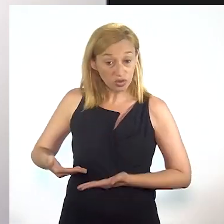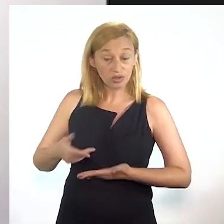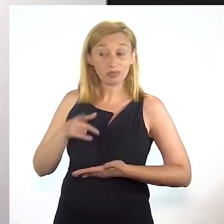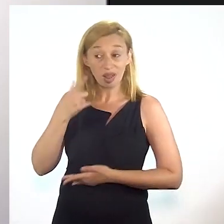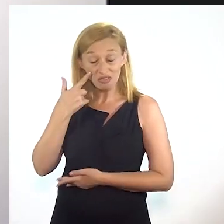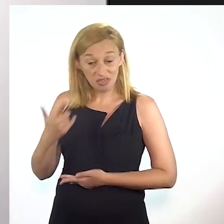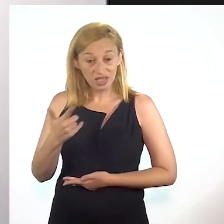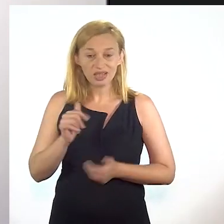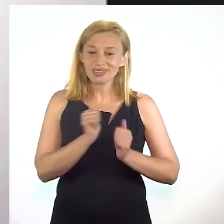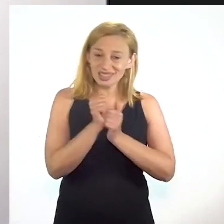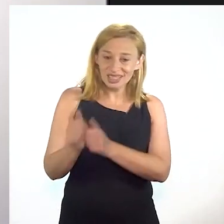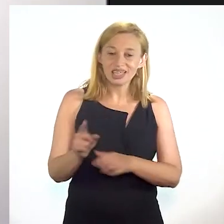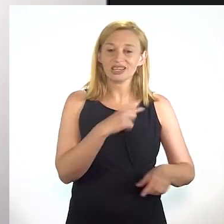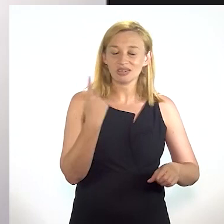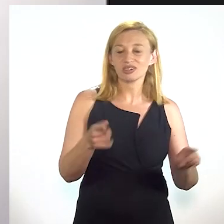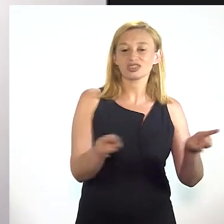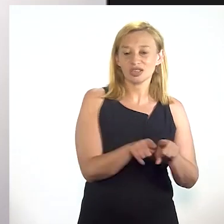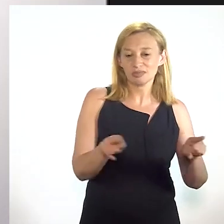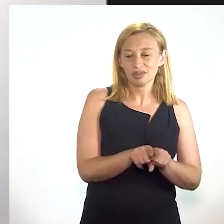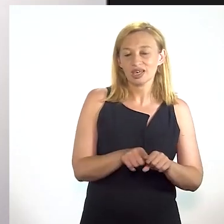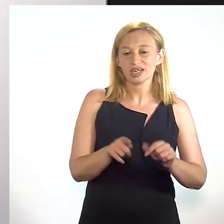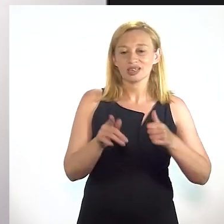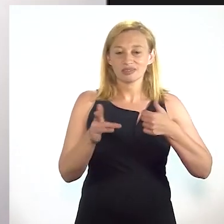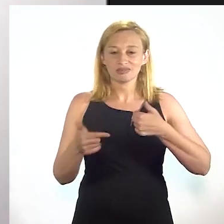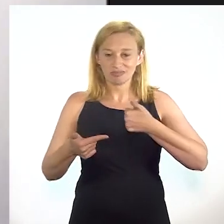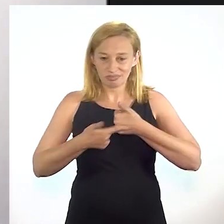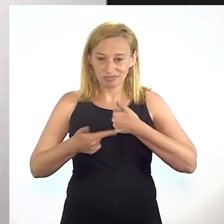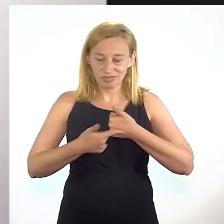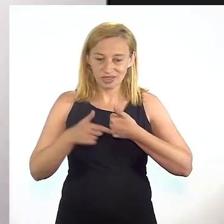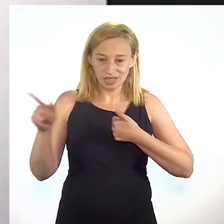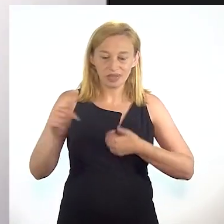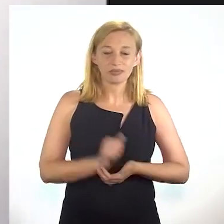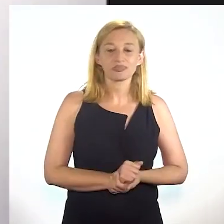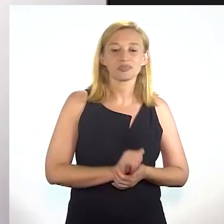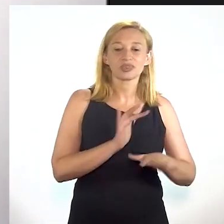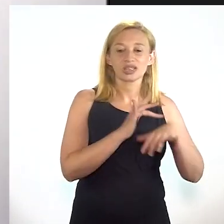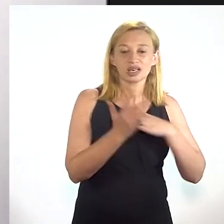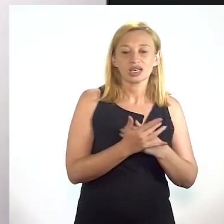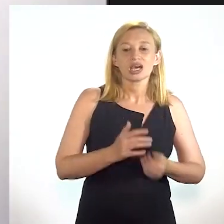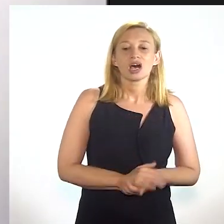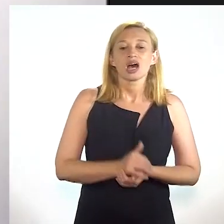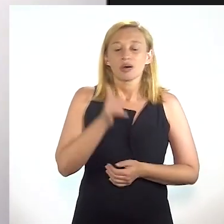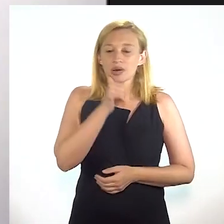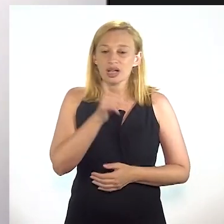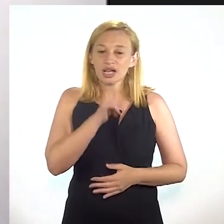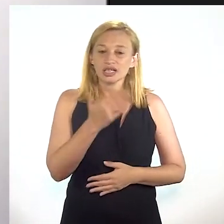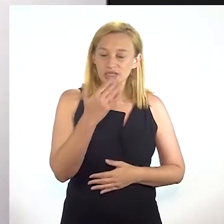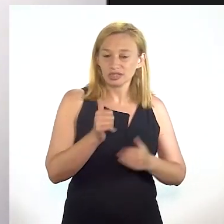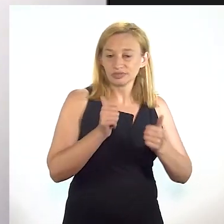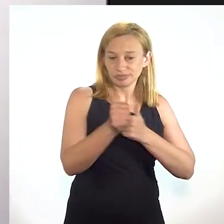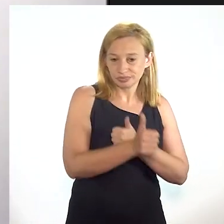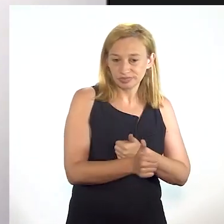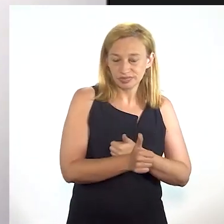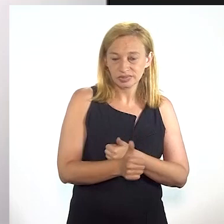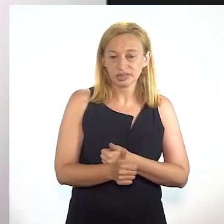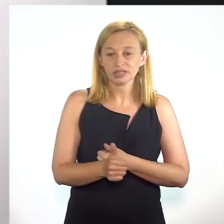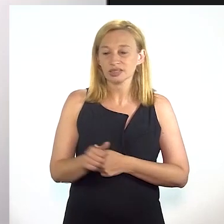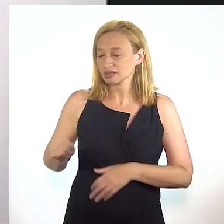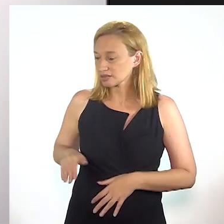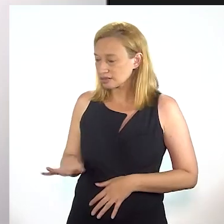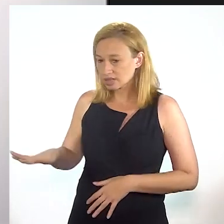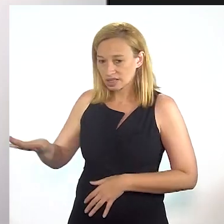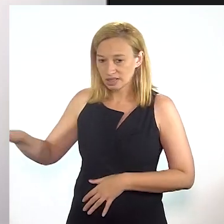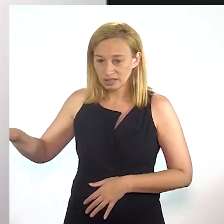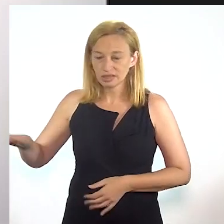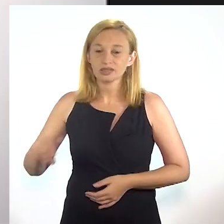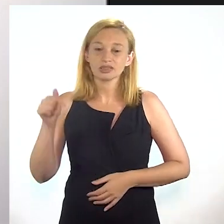mundo curtir e seguir a gente também nas redes. Bom, o Mulheres de Frente ele é um empreendedorismo social voltado para meninas e